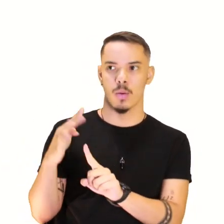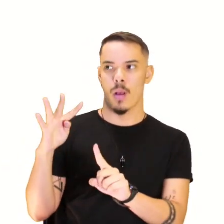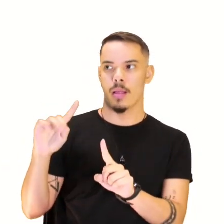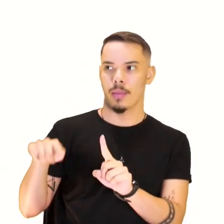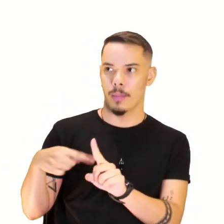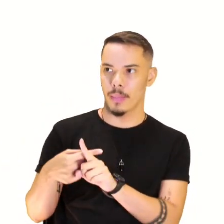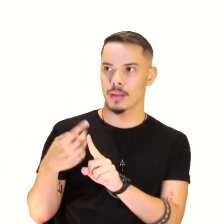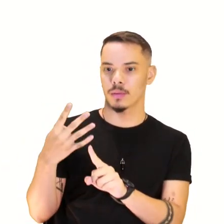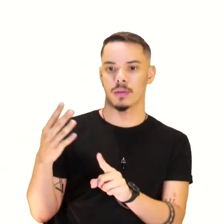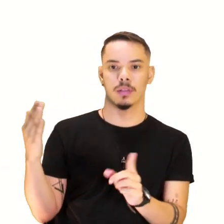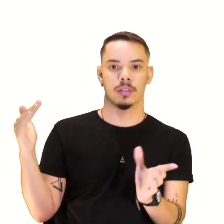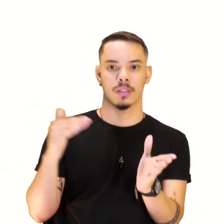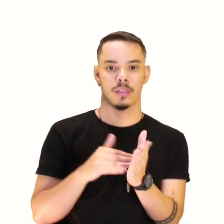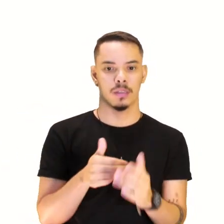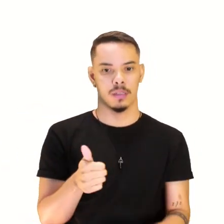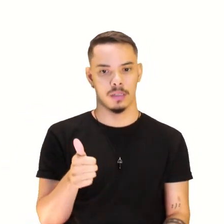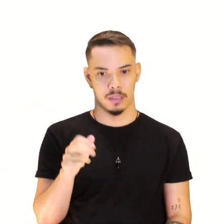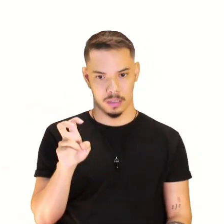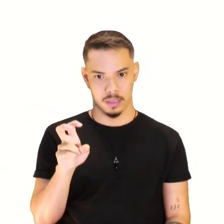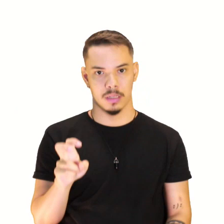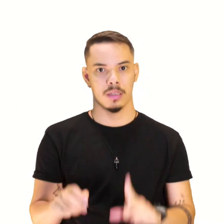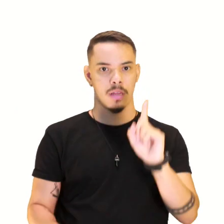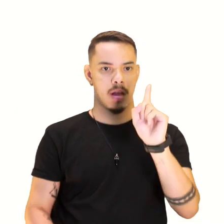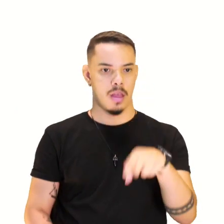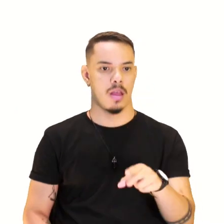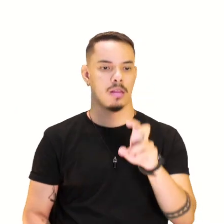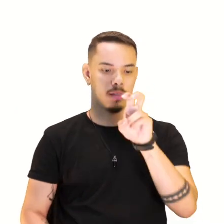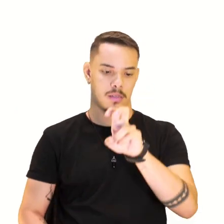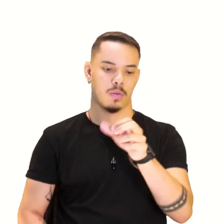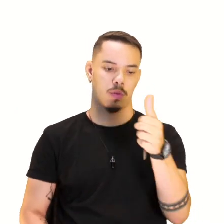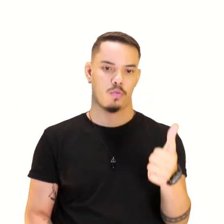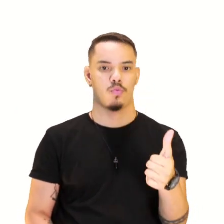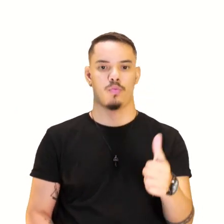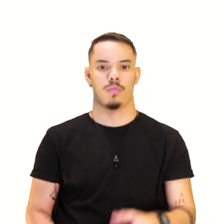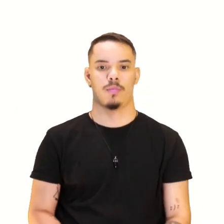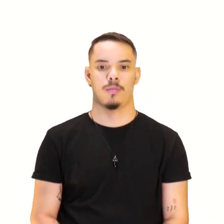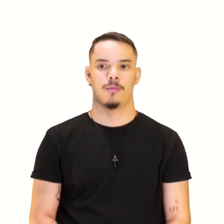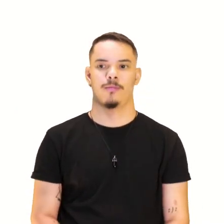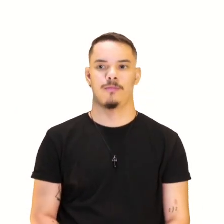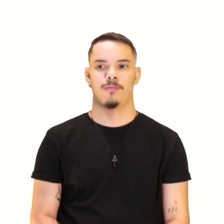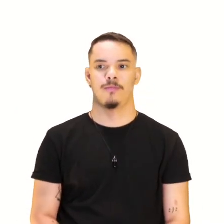chegar lá no 15, o número que vai dar é o 51.